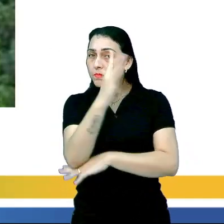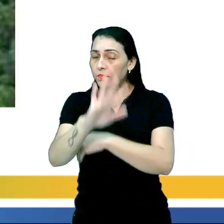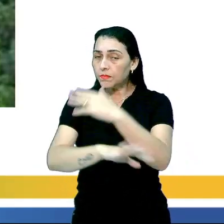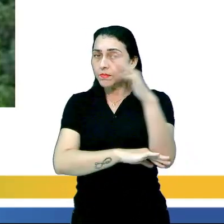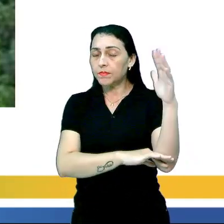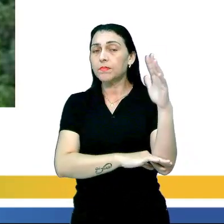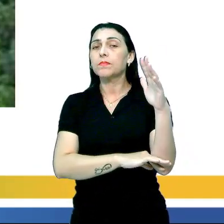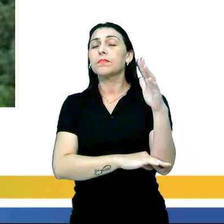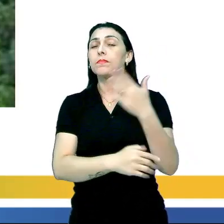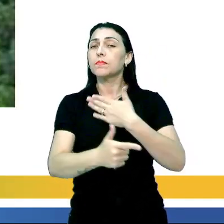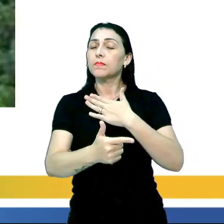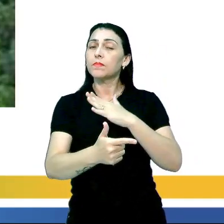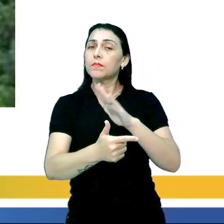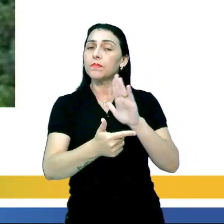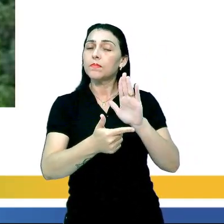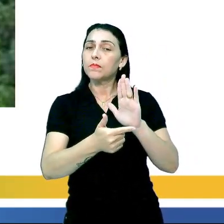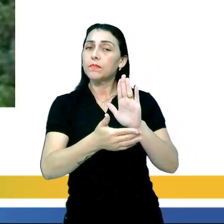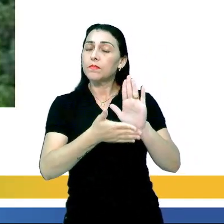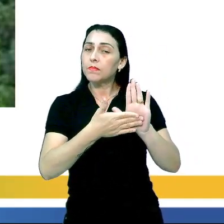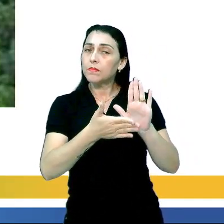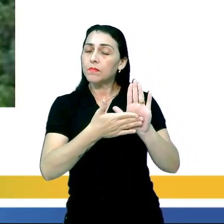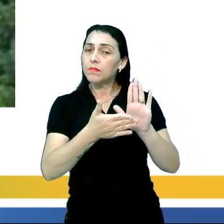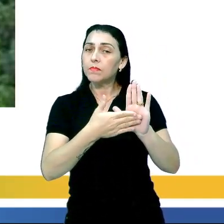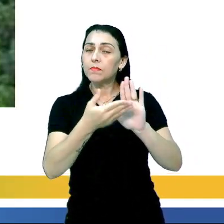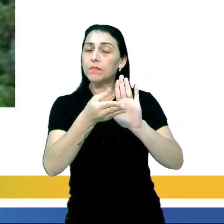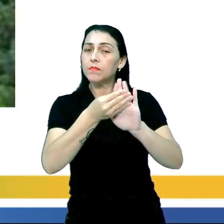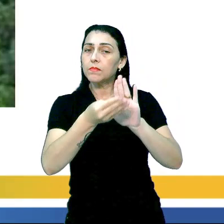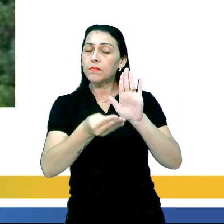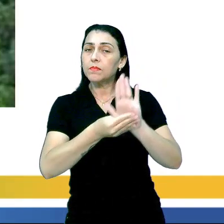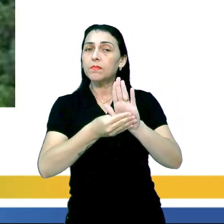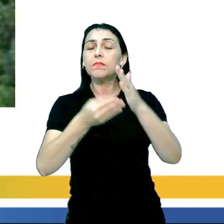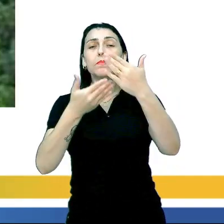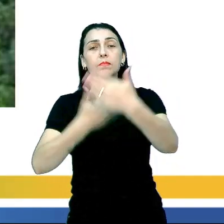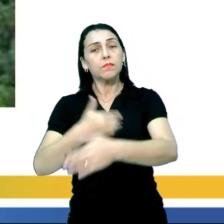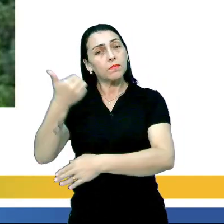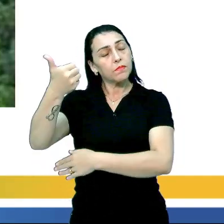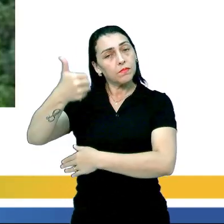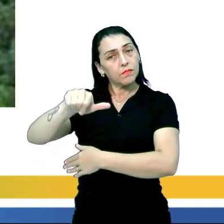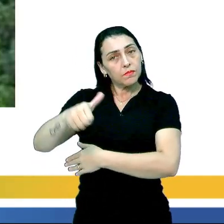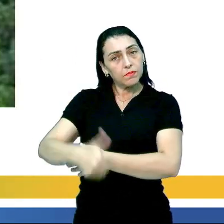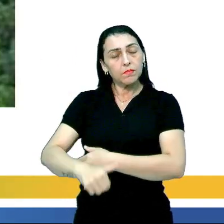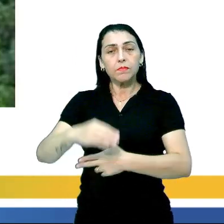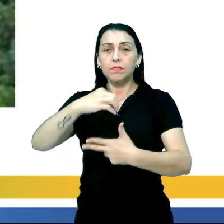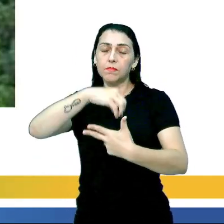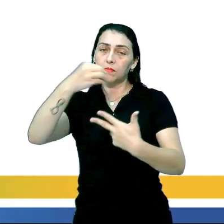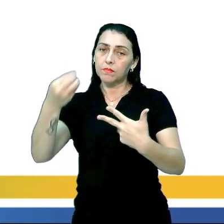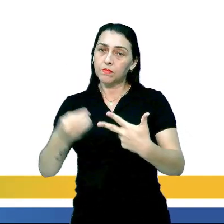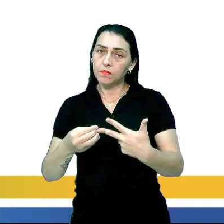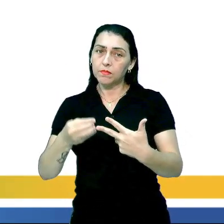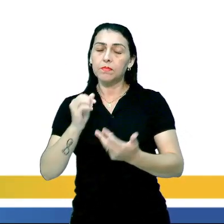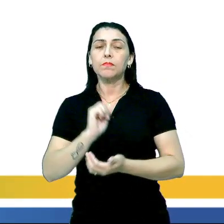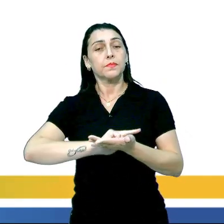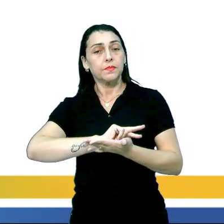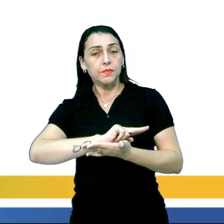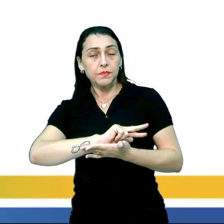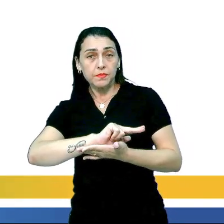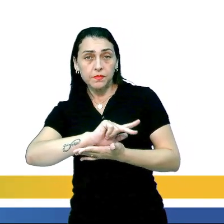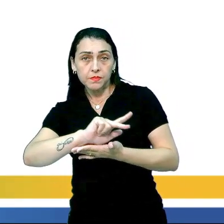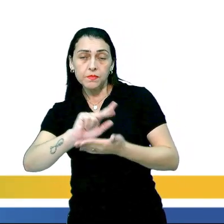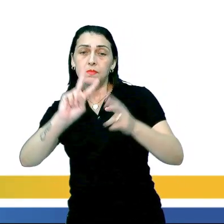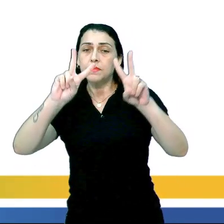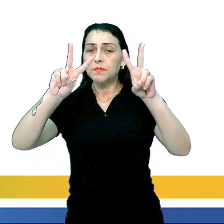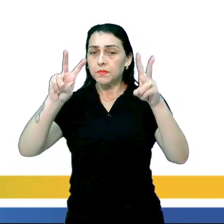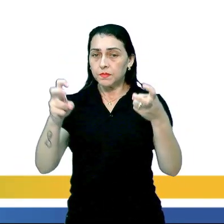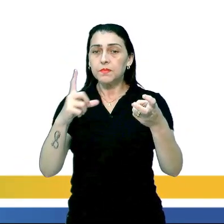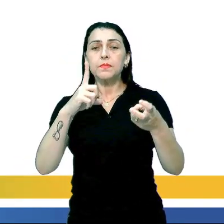ambientais está na pauta de um dos conteúdos que mais caem nas provas e nas avaliações do Enem. Bom, vários